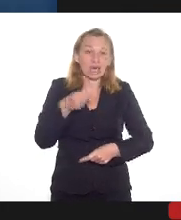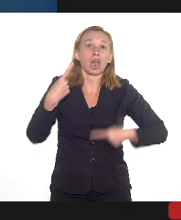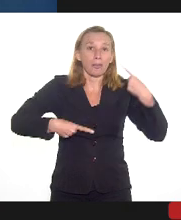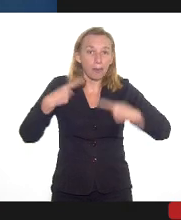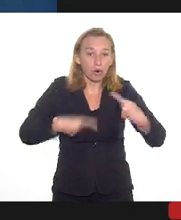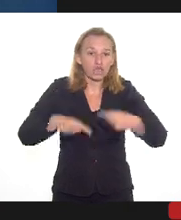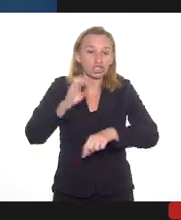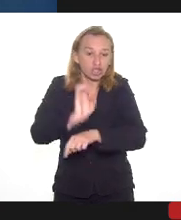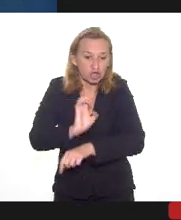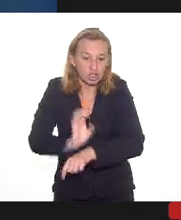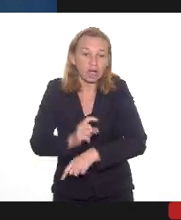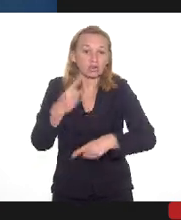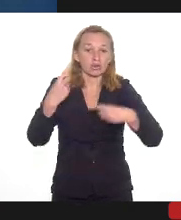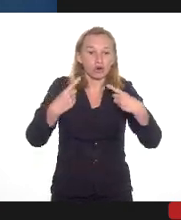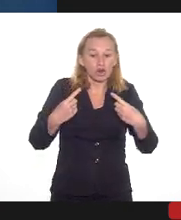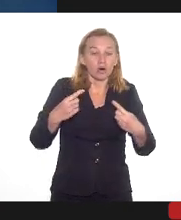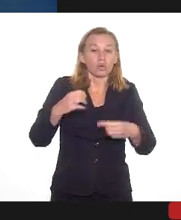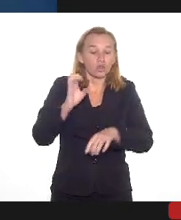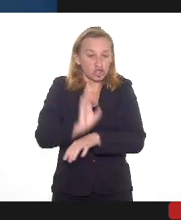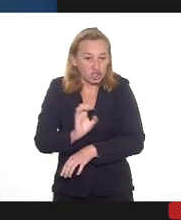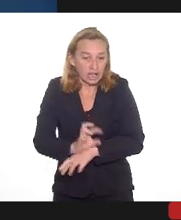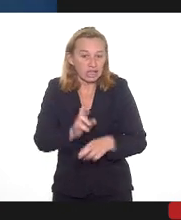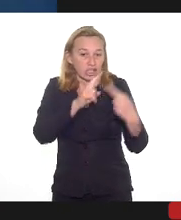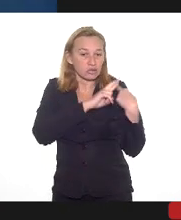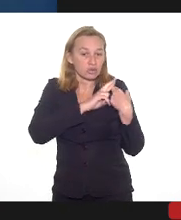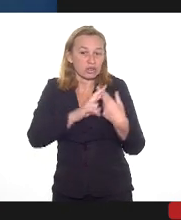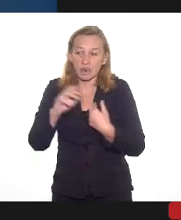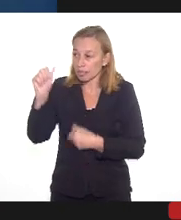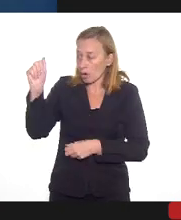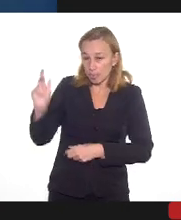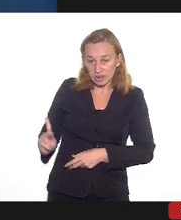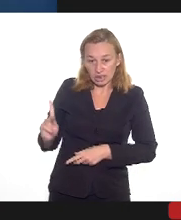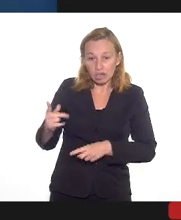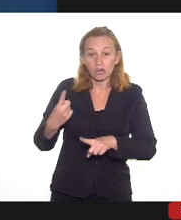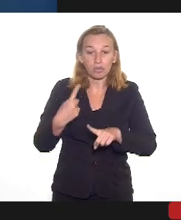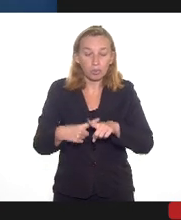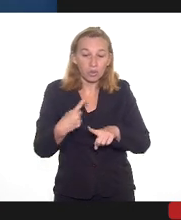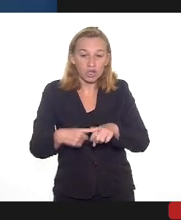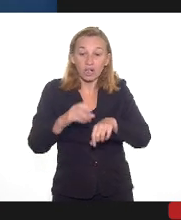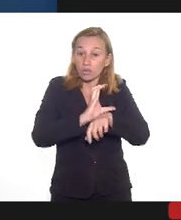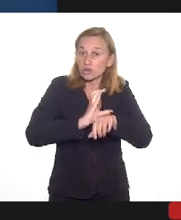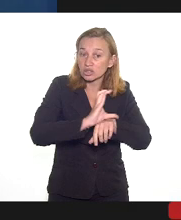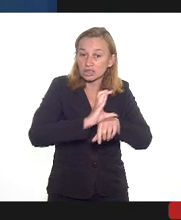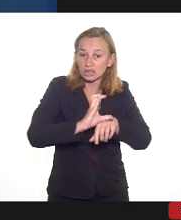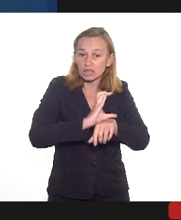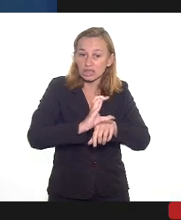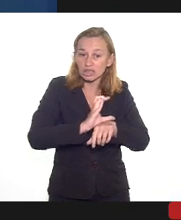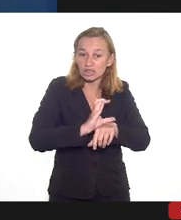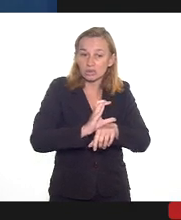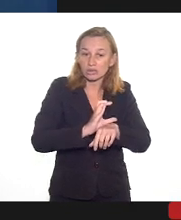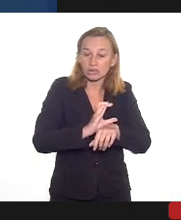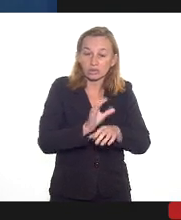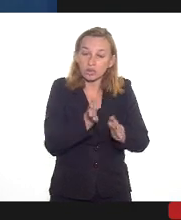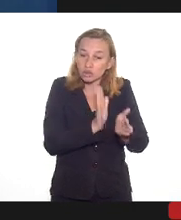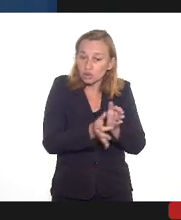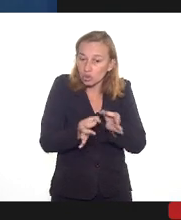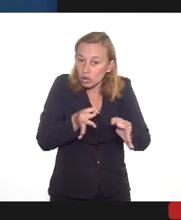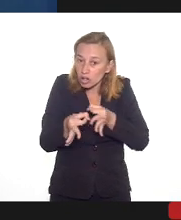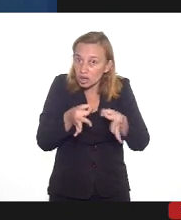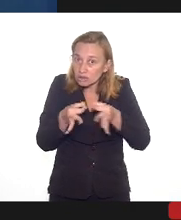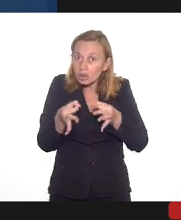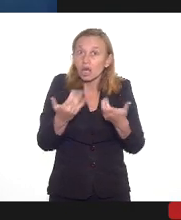O Estado é responsável pelos seus aposentados, porque constitucionalmente foi assim que nos organizamos, e